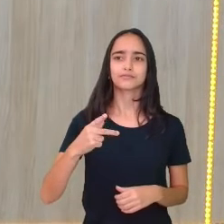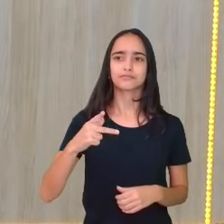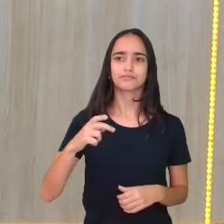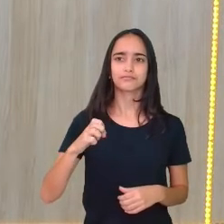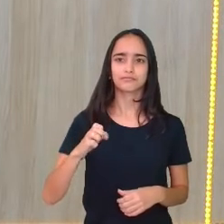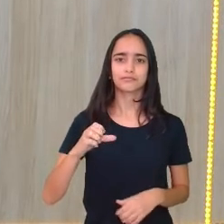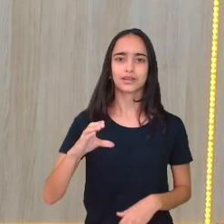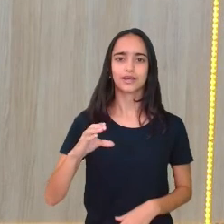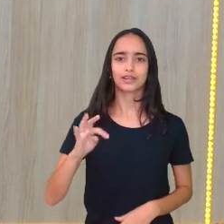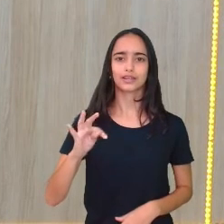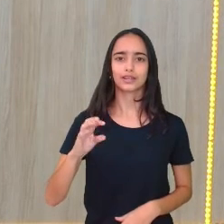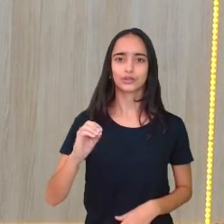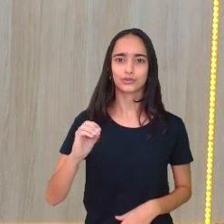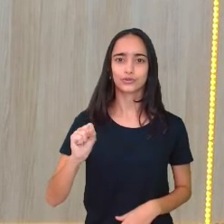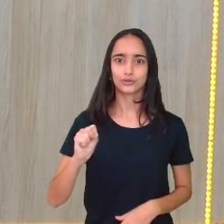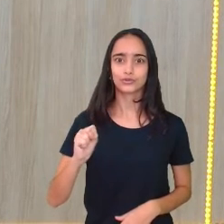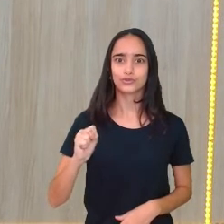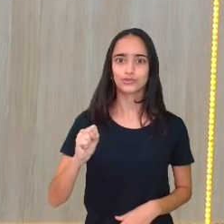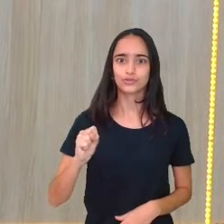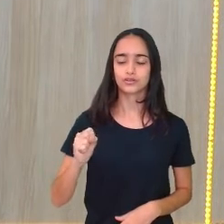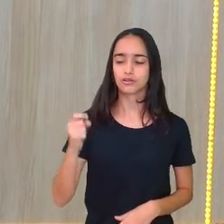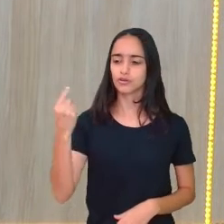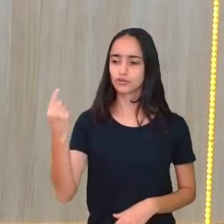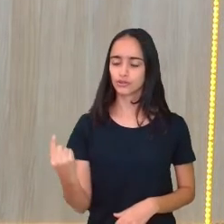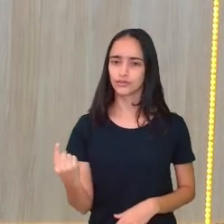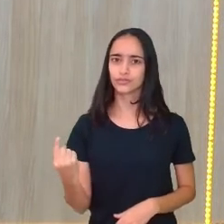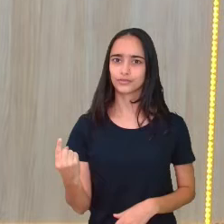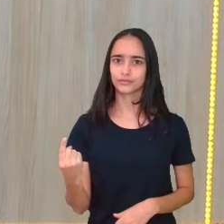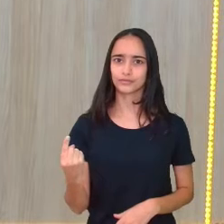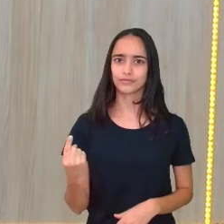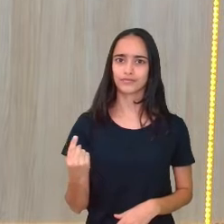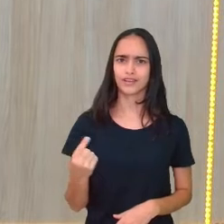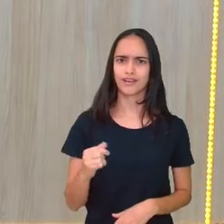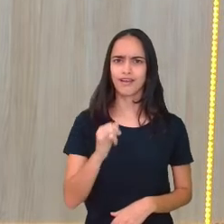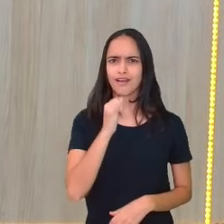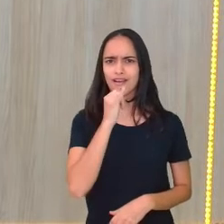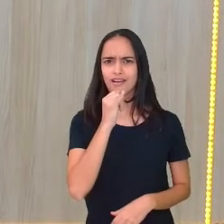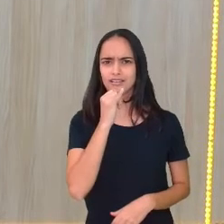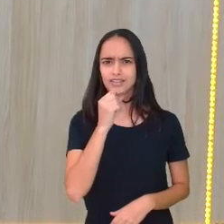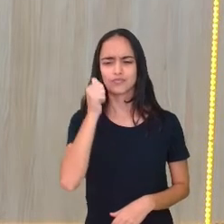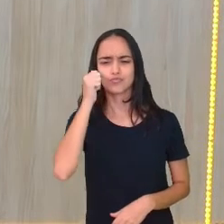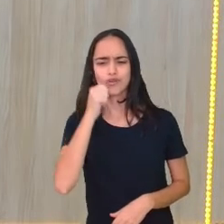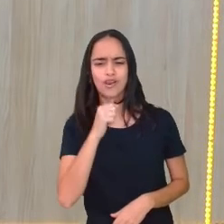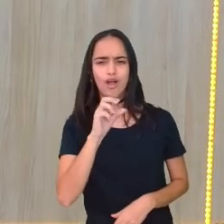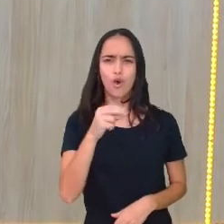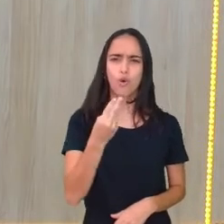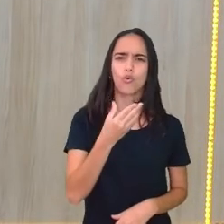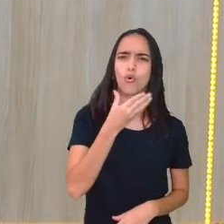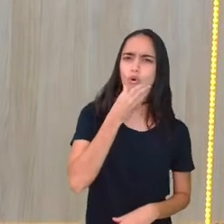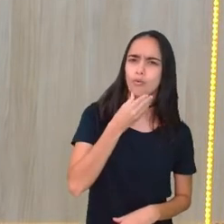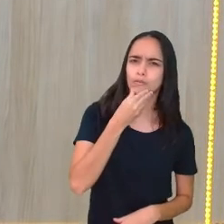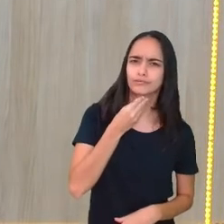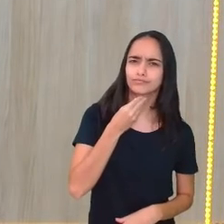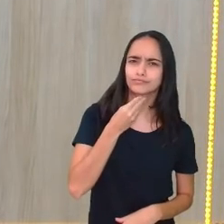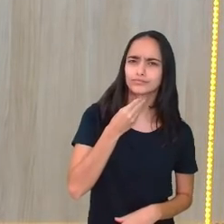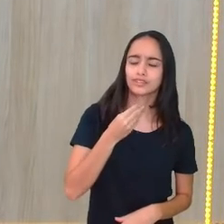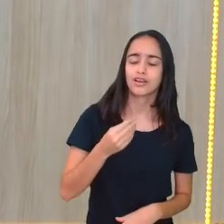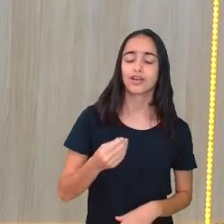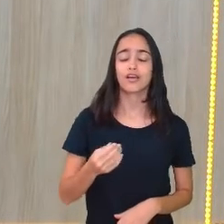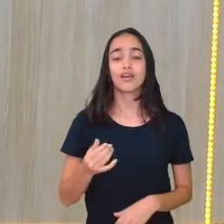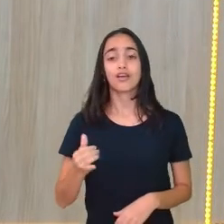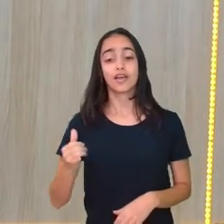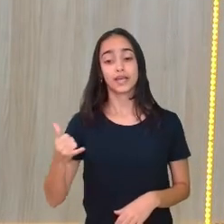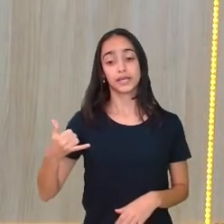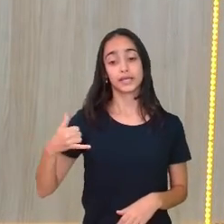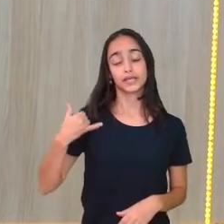tem aí, ó, o sexo, né? O sexo é um determinante, a idade, a